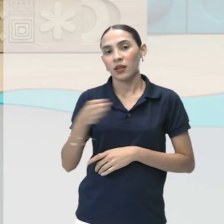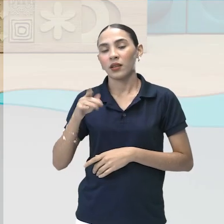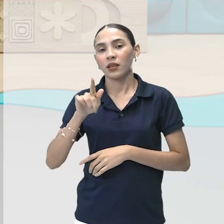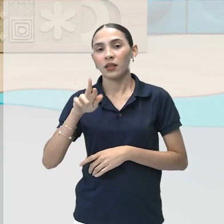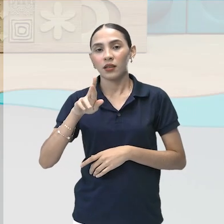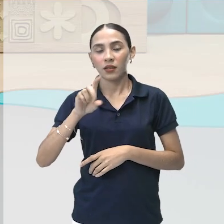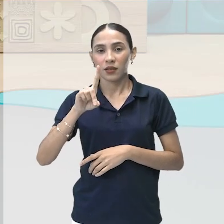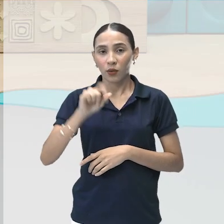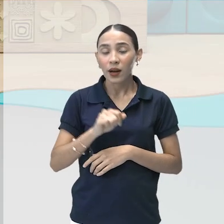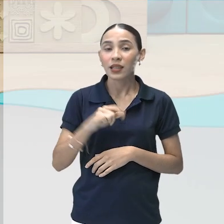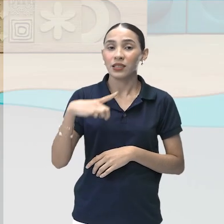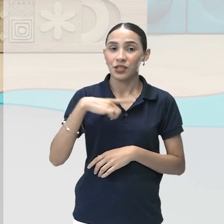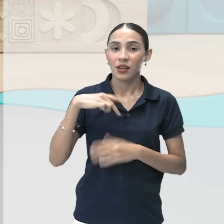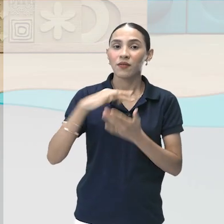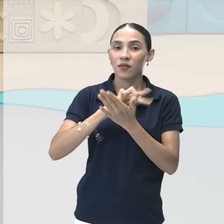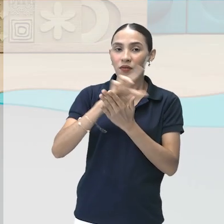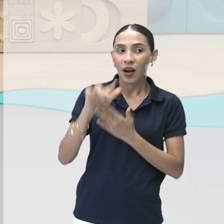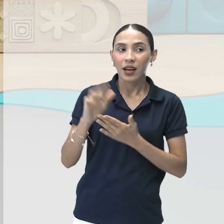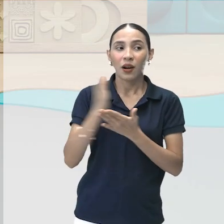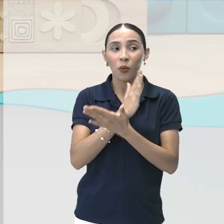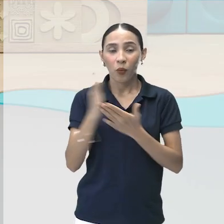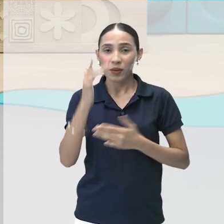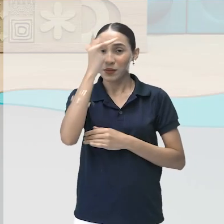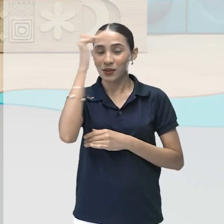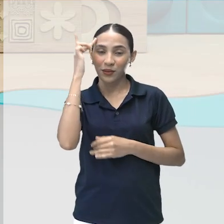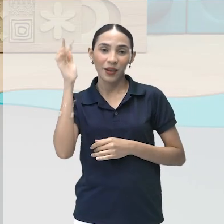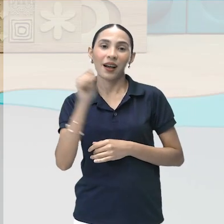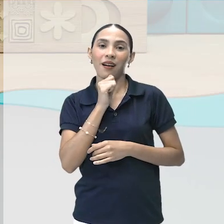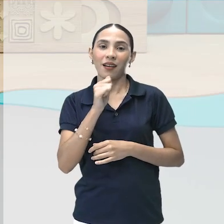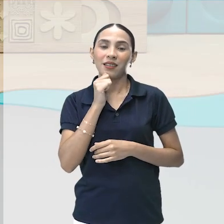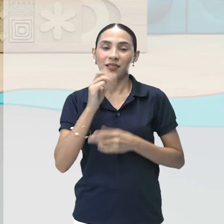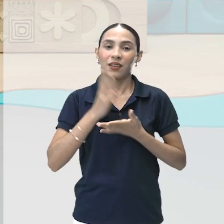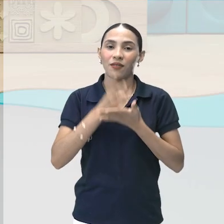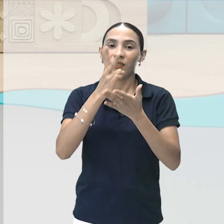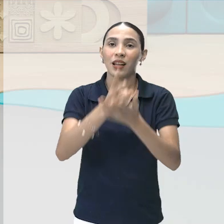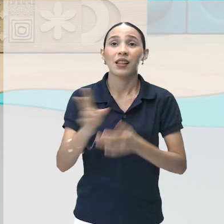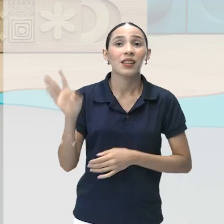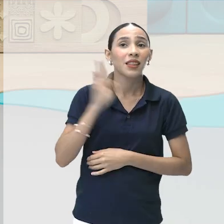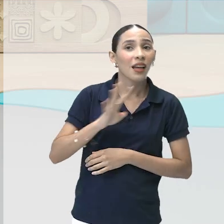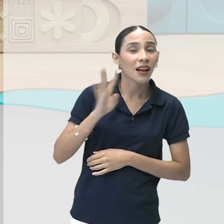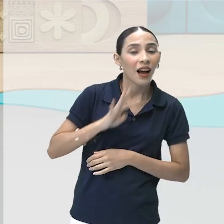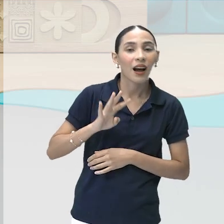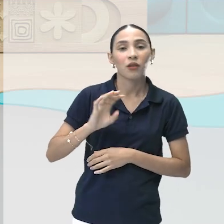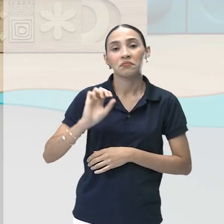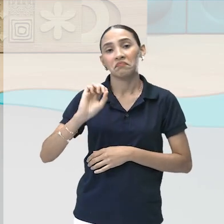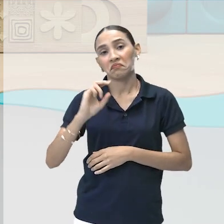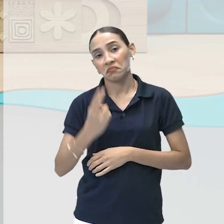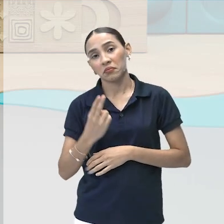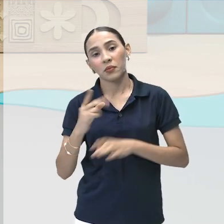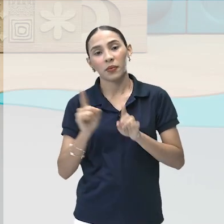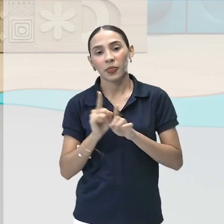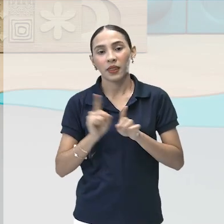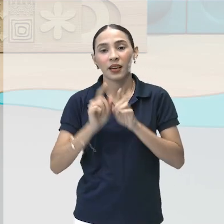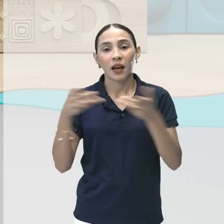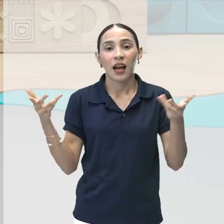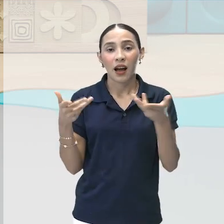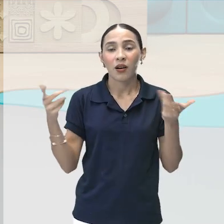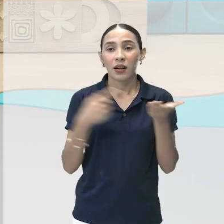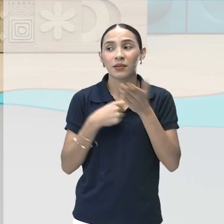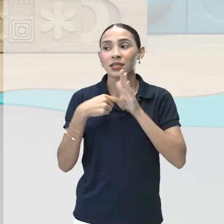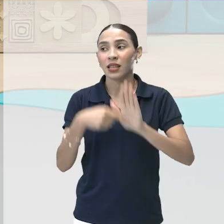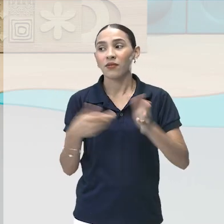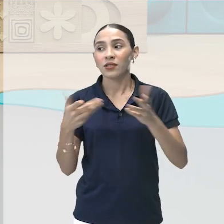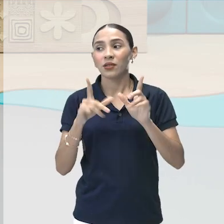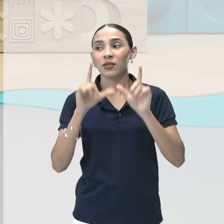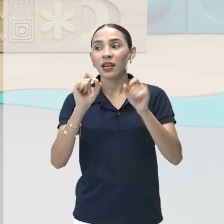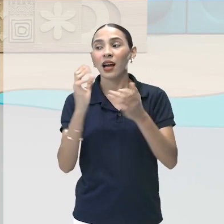muitas outras que até hoje algumas pessoas ainda falam, por exemplo, legal e outras gírias. E agora vamos mostrar para